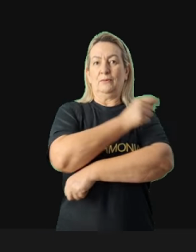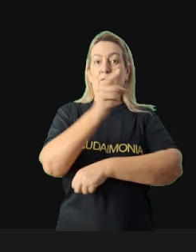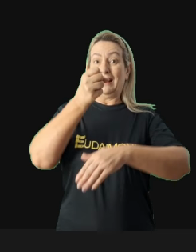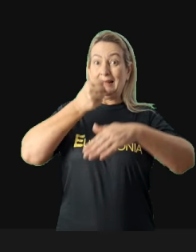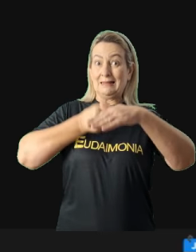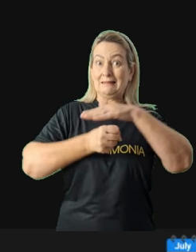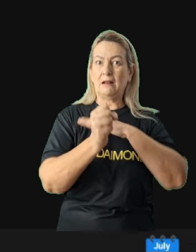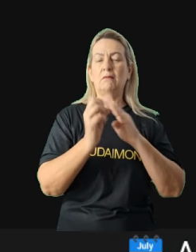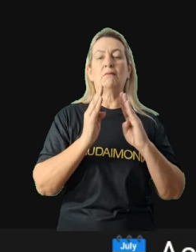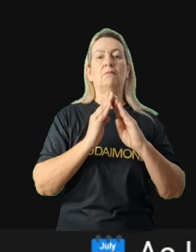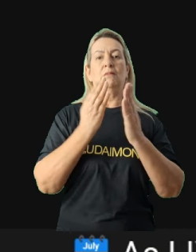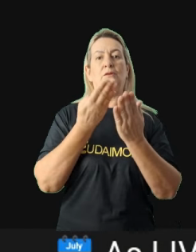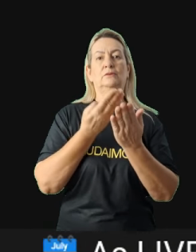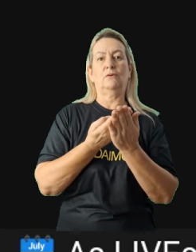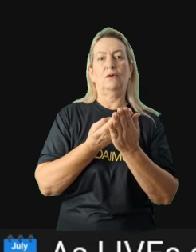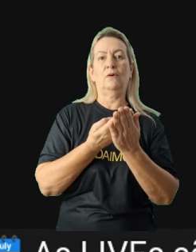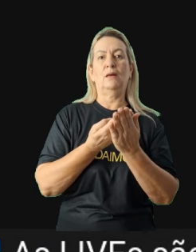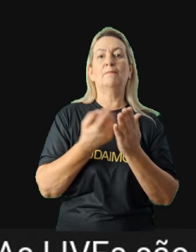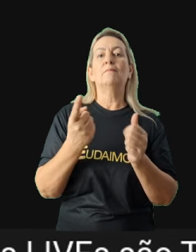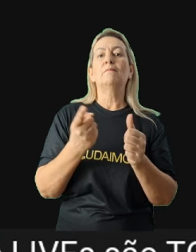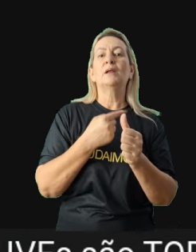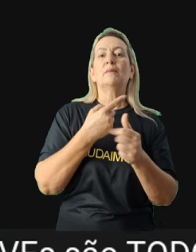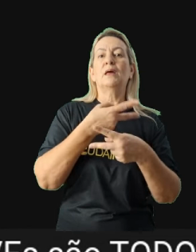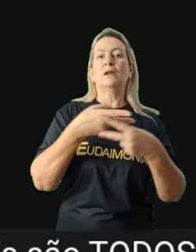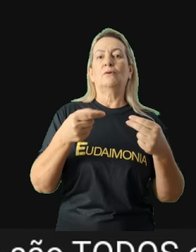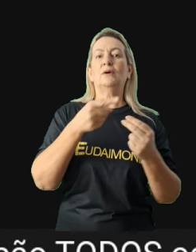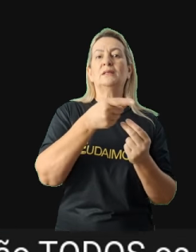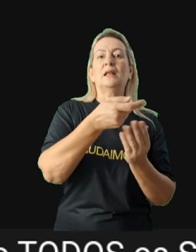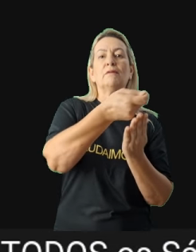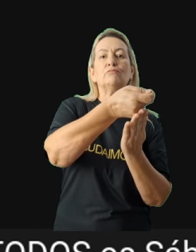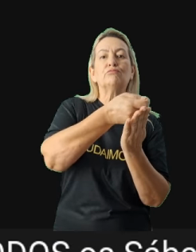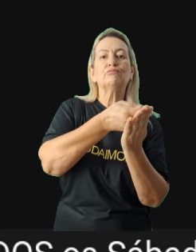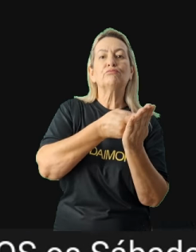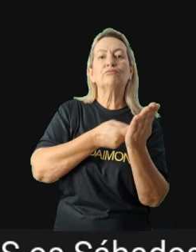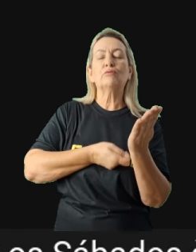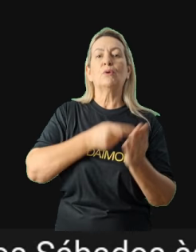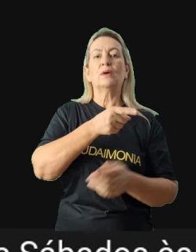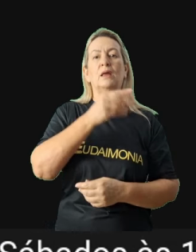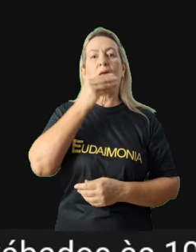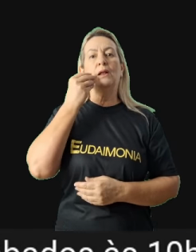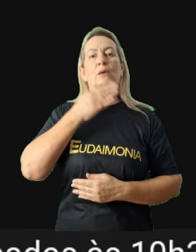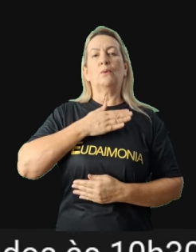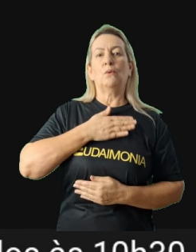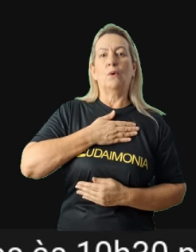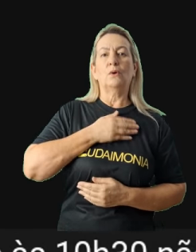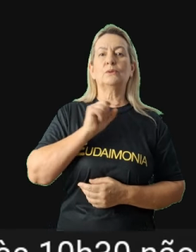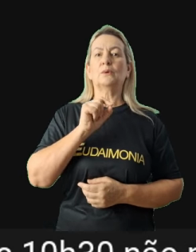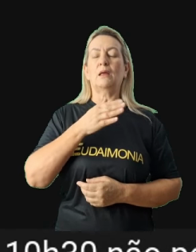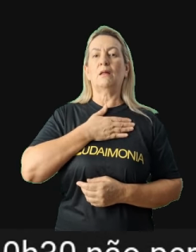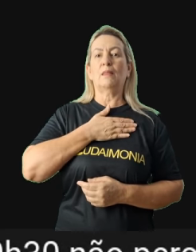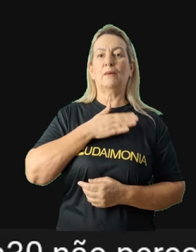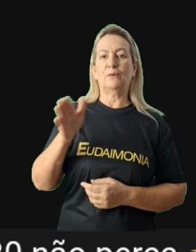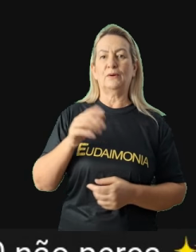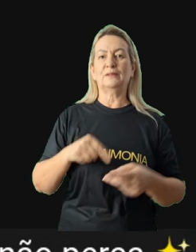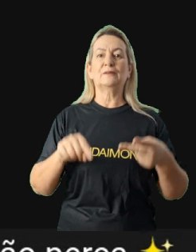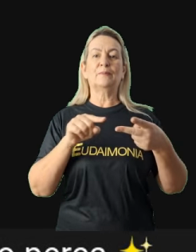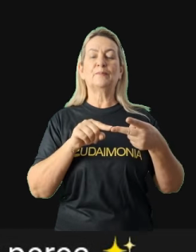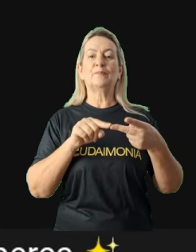na escola, na primeira entrada ali, ó, assina aqui, quem é você, o que você gosta, o que você não gosta, como é que funciona,